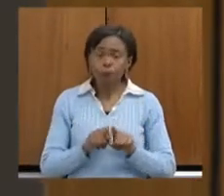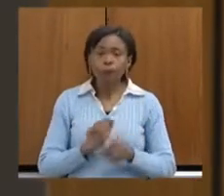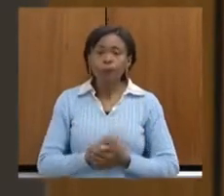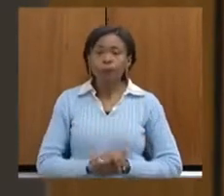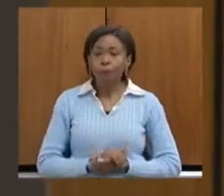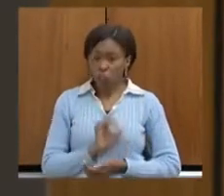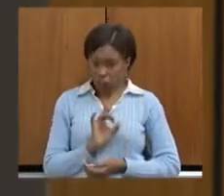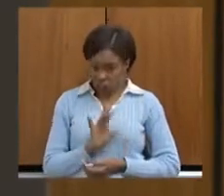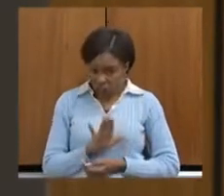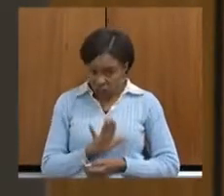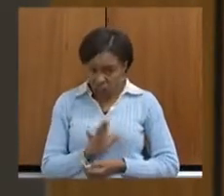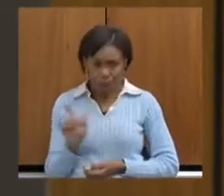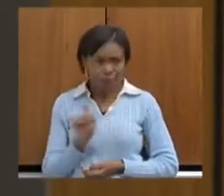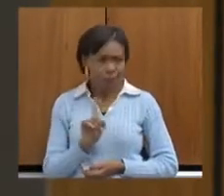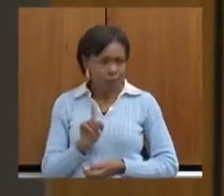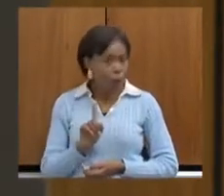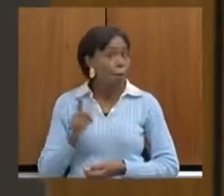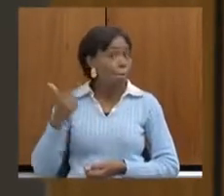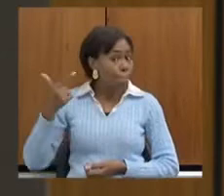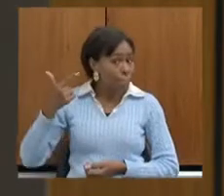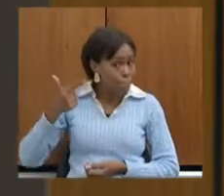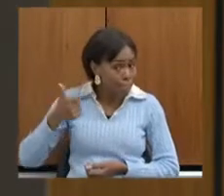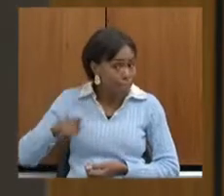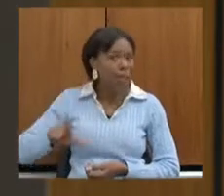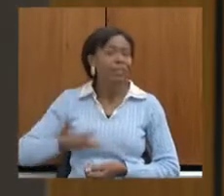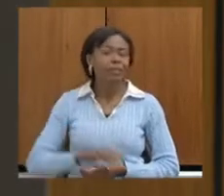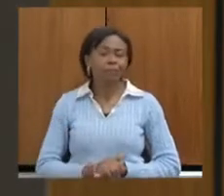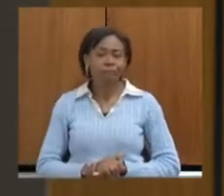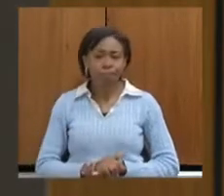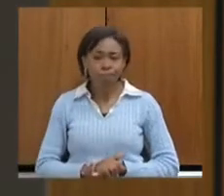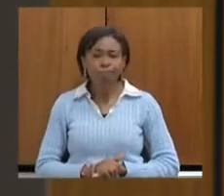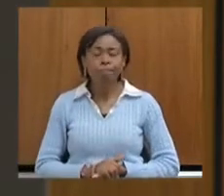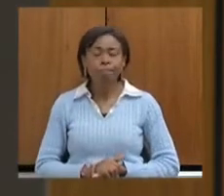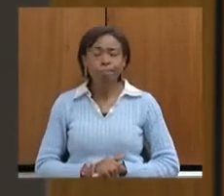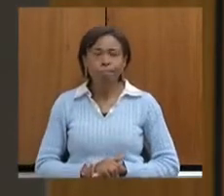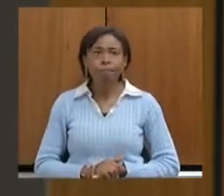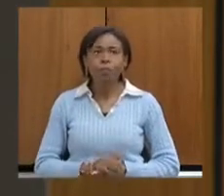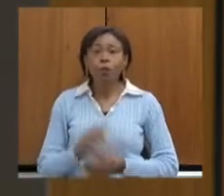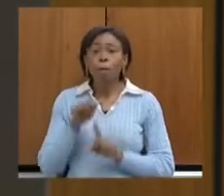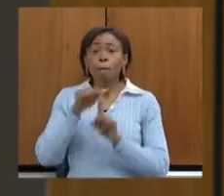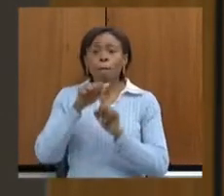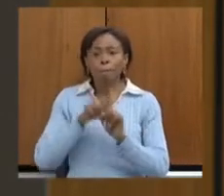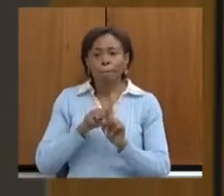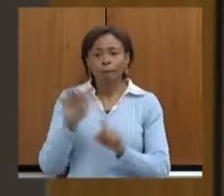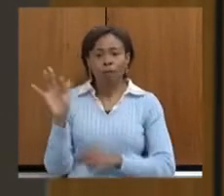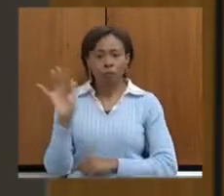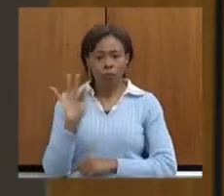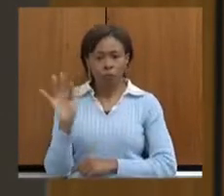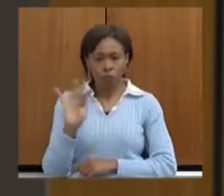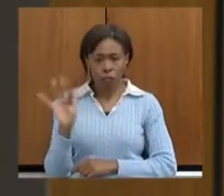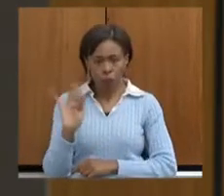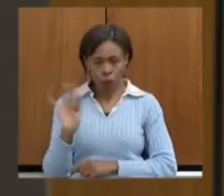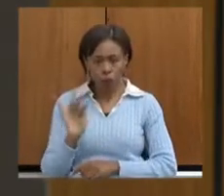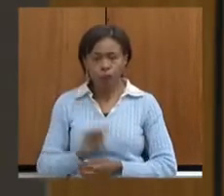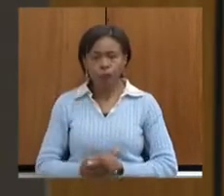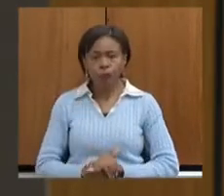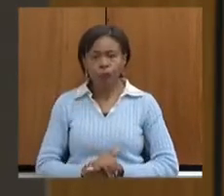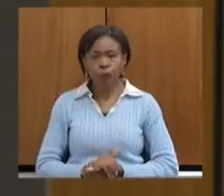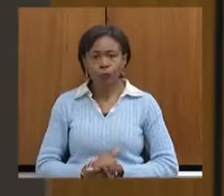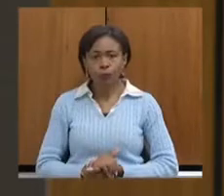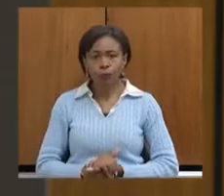por aí não vem mais e quando for em fevereiro não